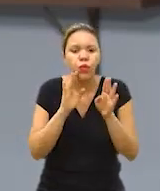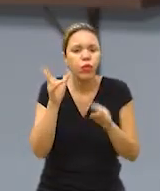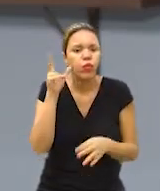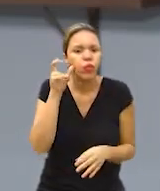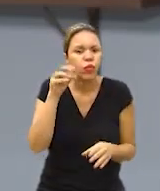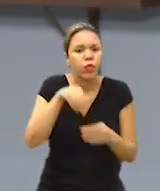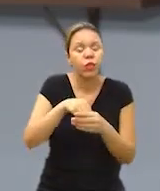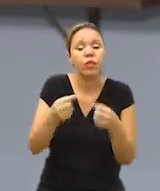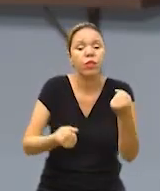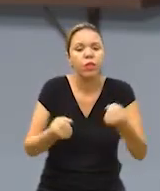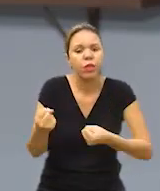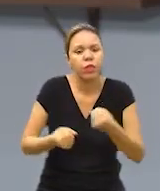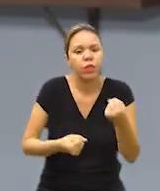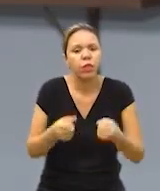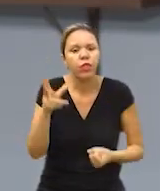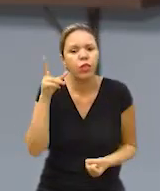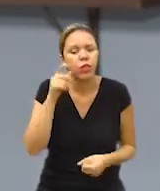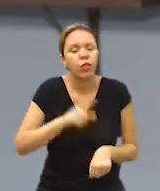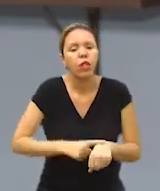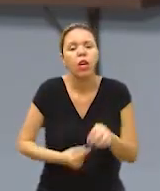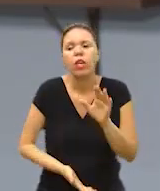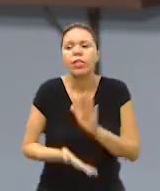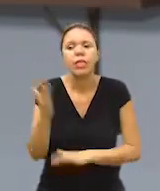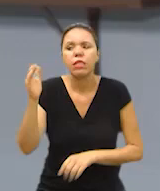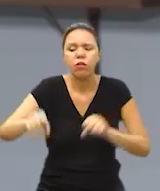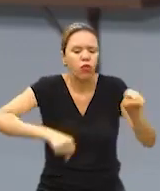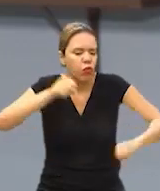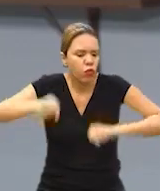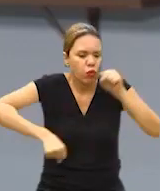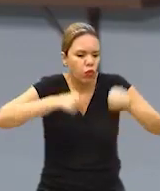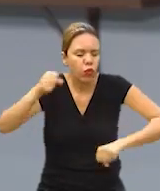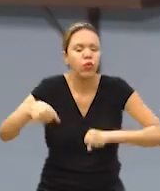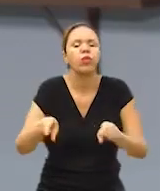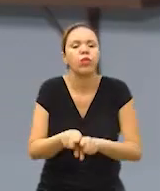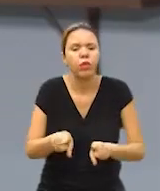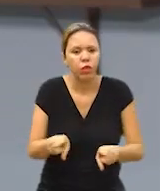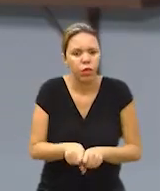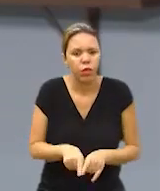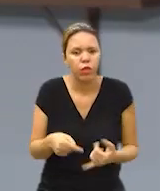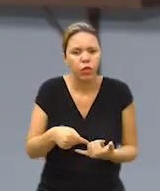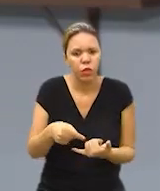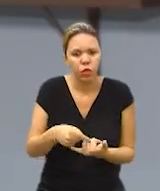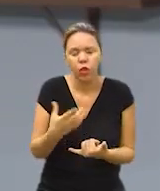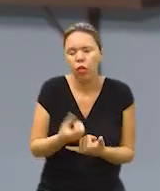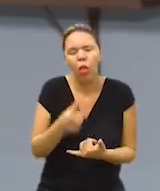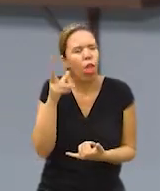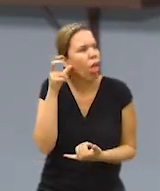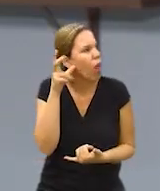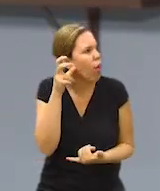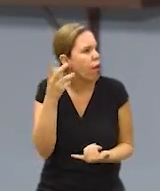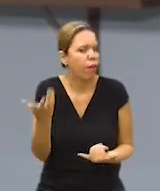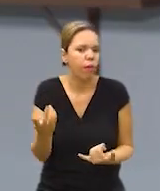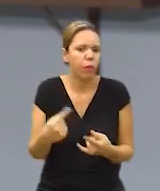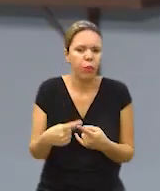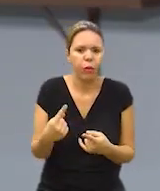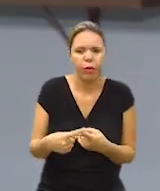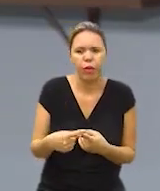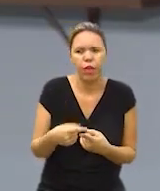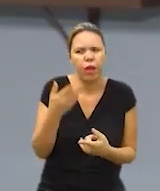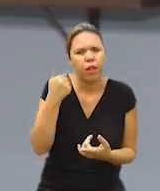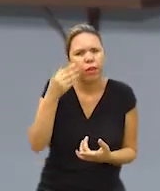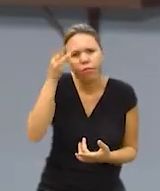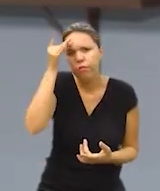no carro, para ouvindo na hora que eu saio para pedalar, eu também colocar o áudio para ouvir, para poder